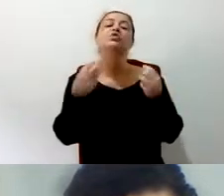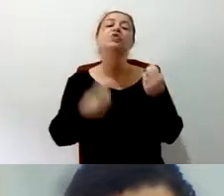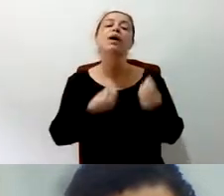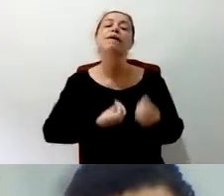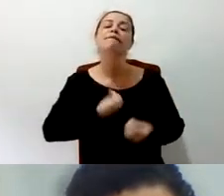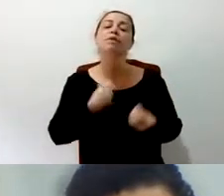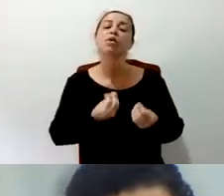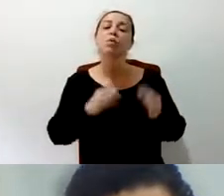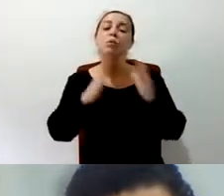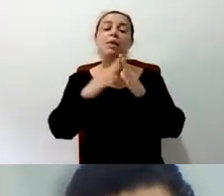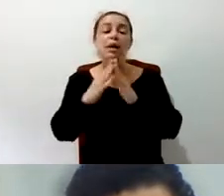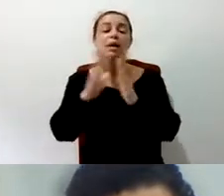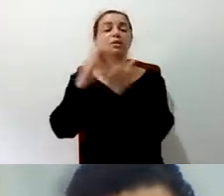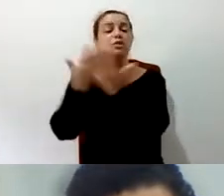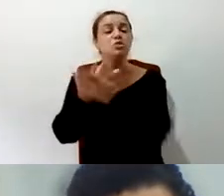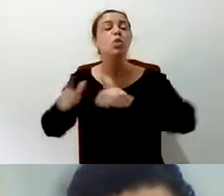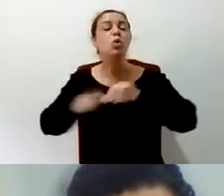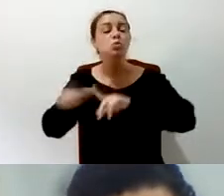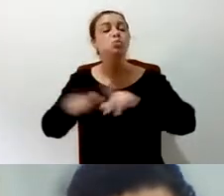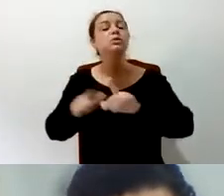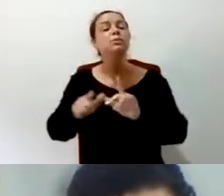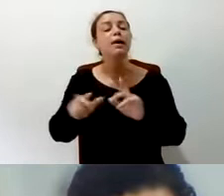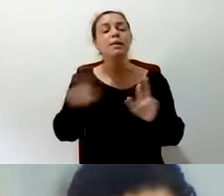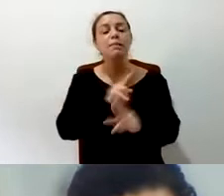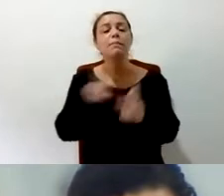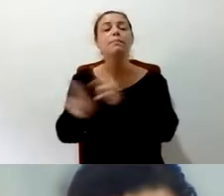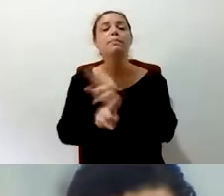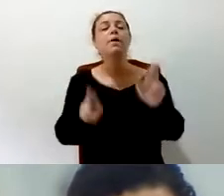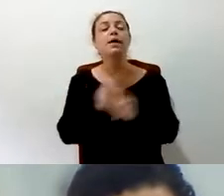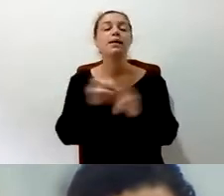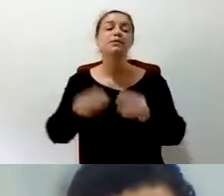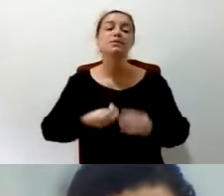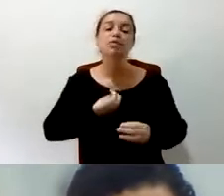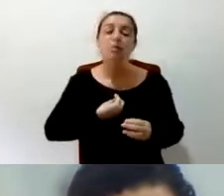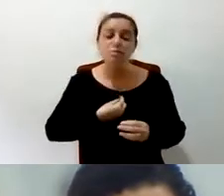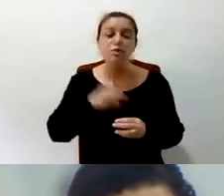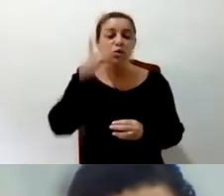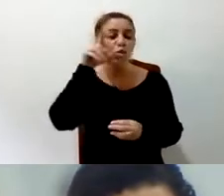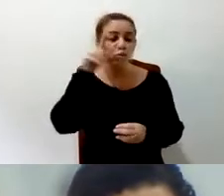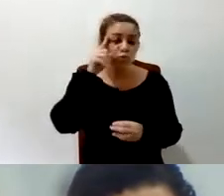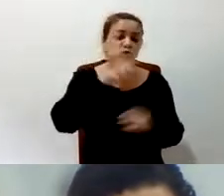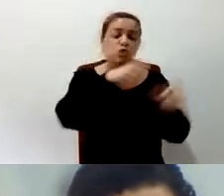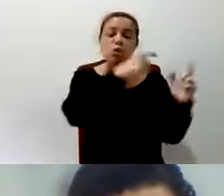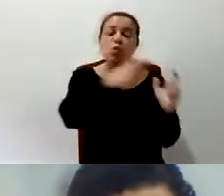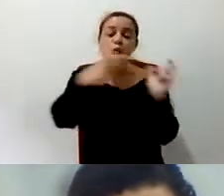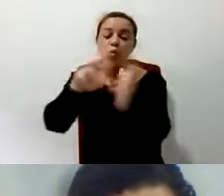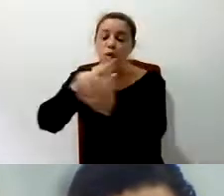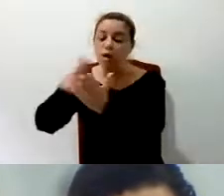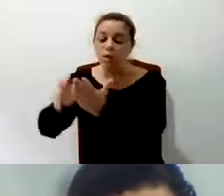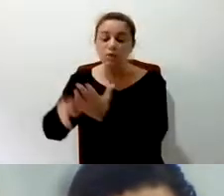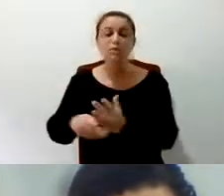Né? Essas são as relações que ele estabelece com esse meio natural. E a partir então disso,